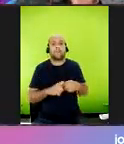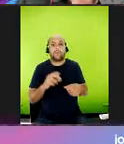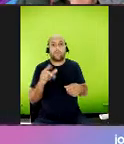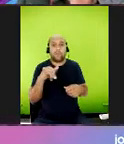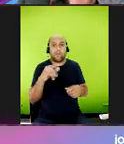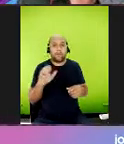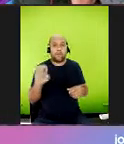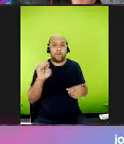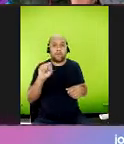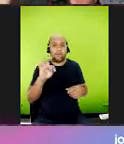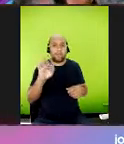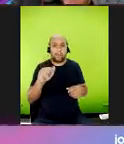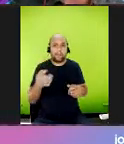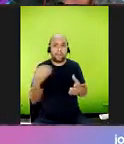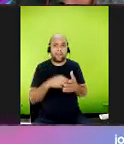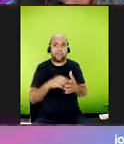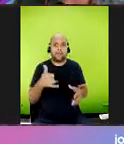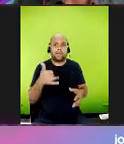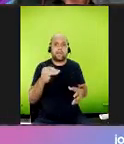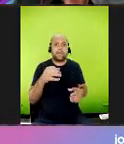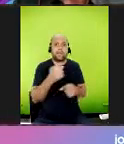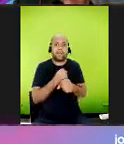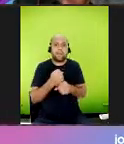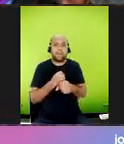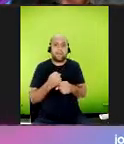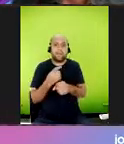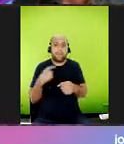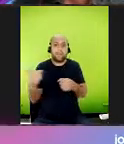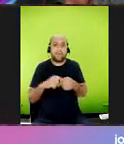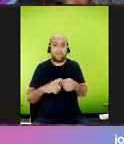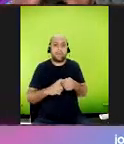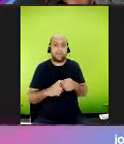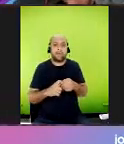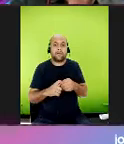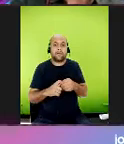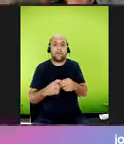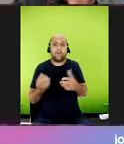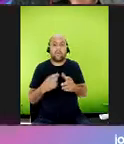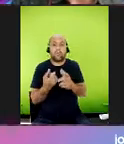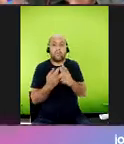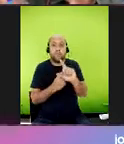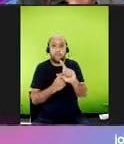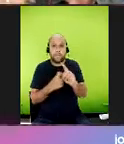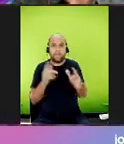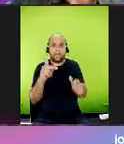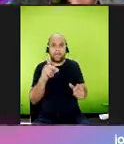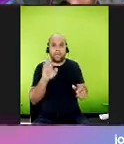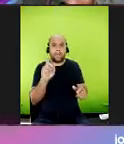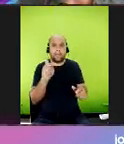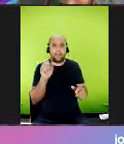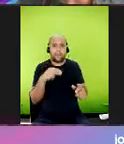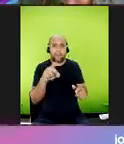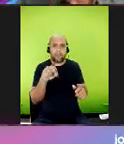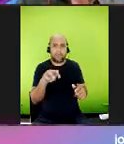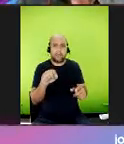traçar para o estável Vale já dez anos coloca o parceiro como dependente dessa pessoa ou seja é o e a mulher então tem